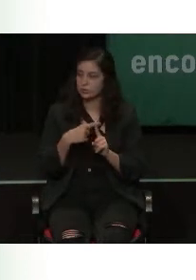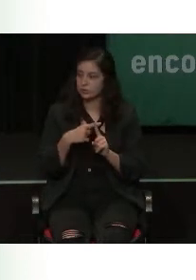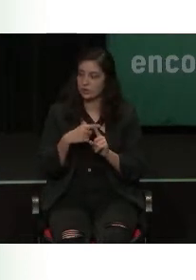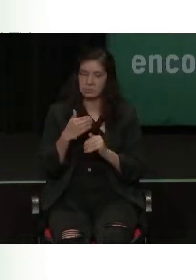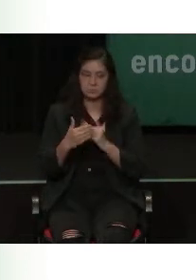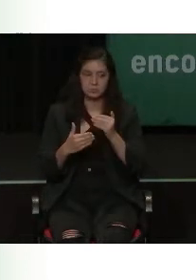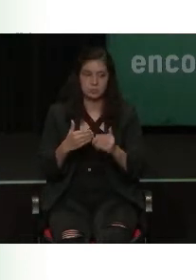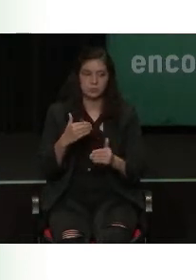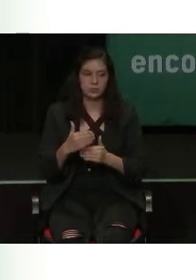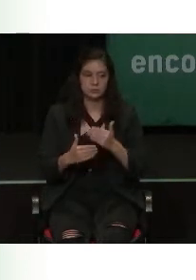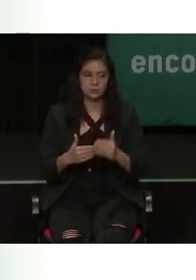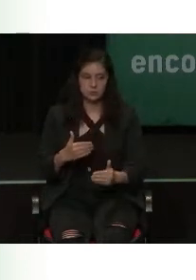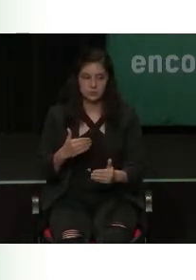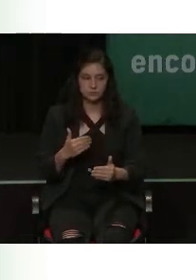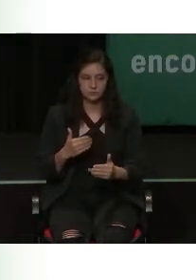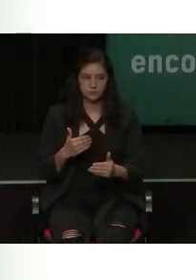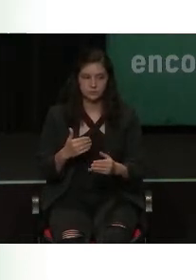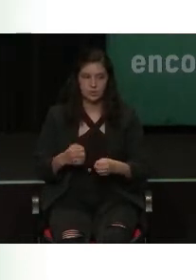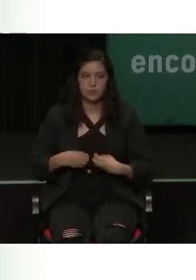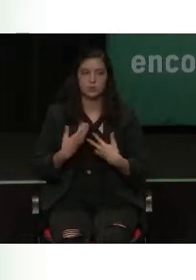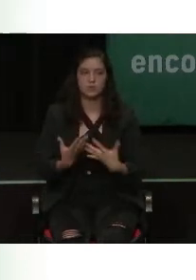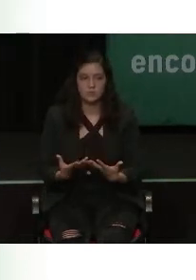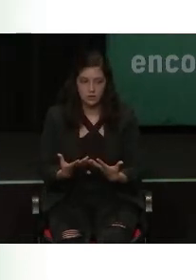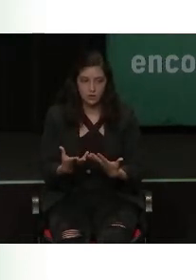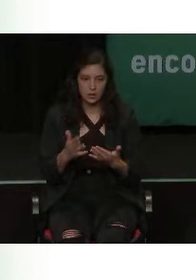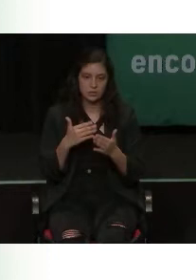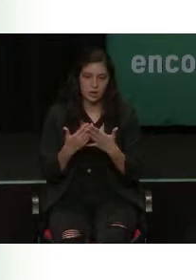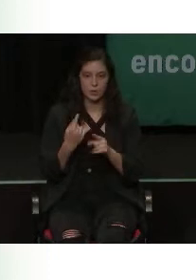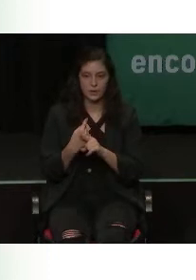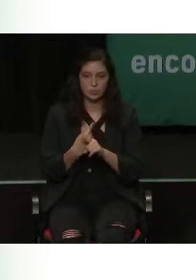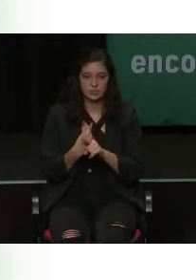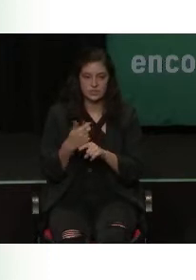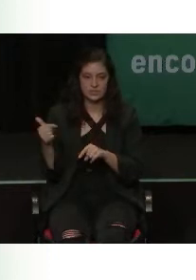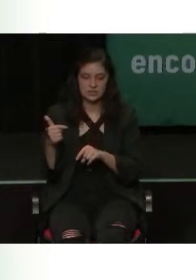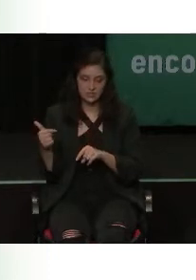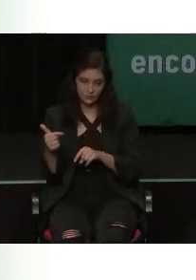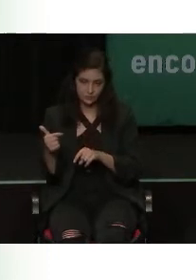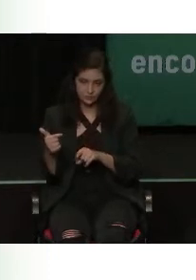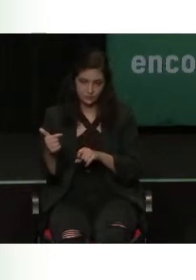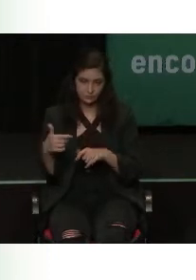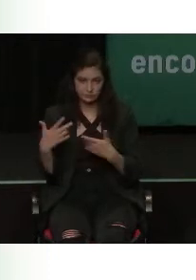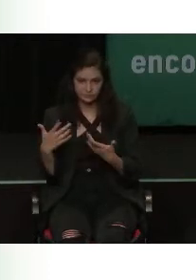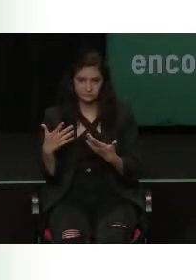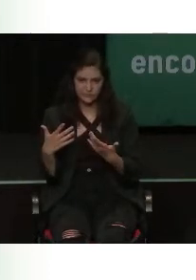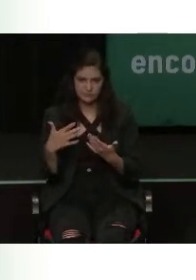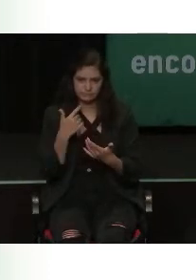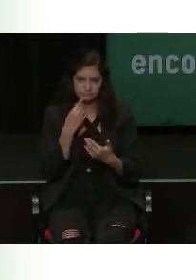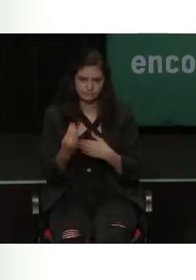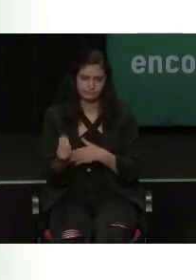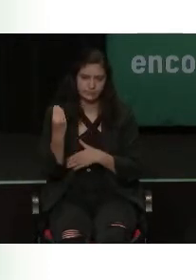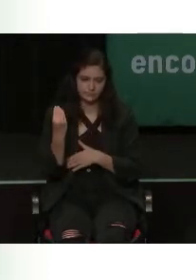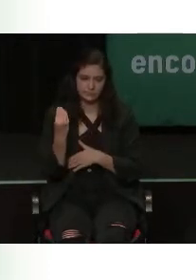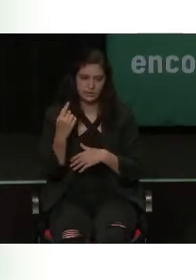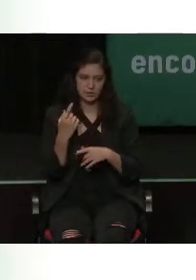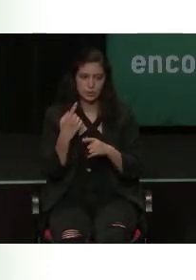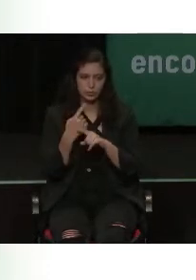que a impulsividade teve aqui um beta negativo. Isto é um pouco estranho, nós não